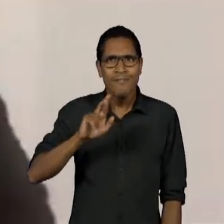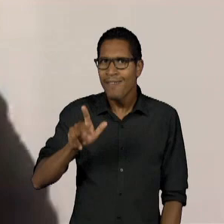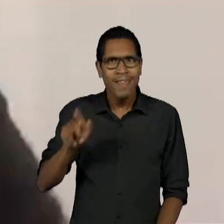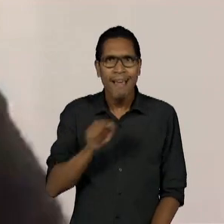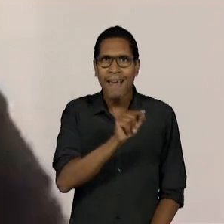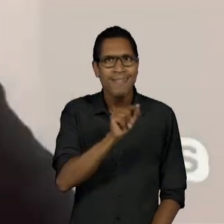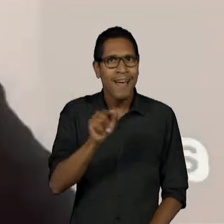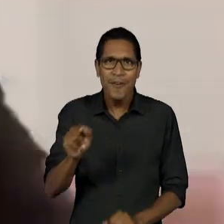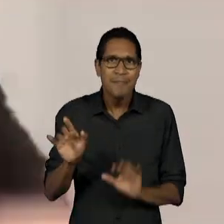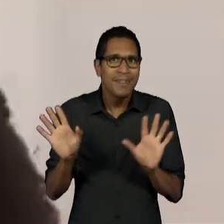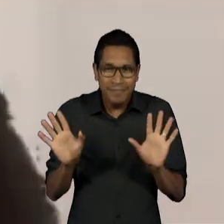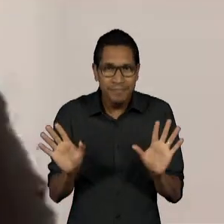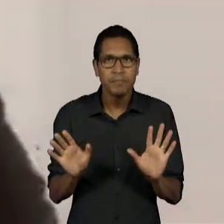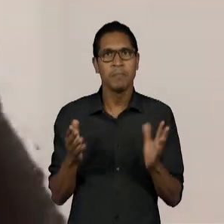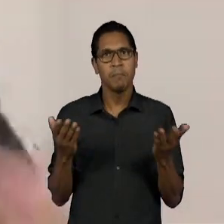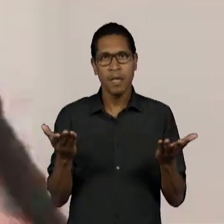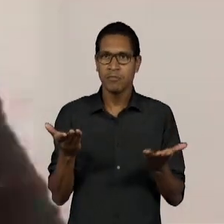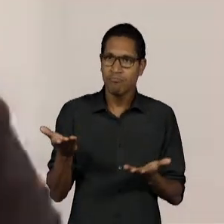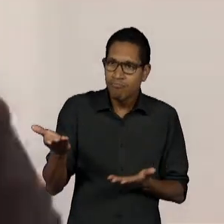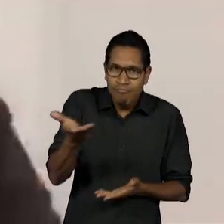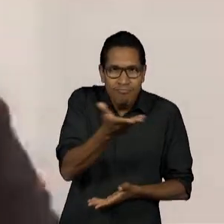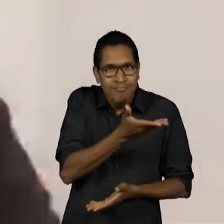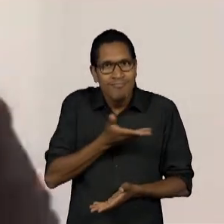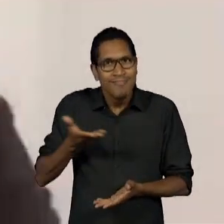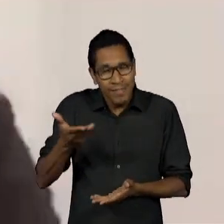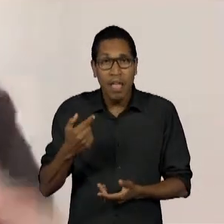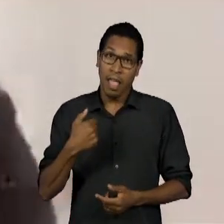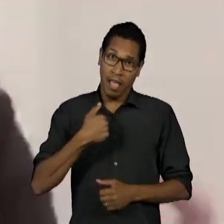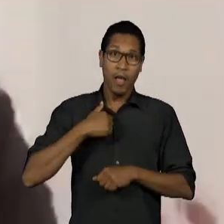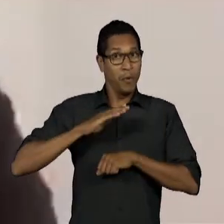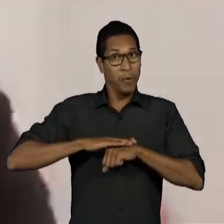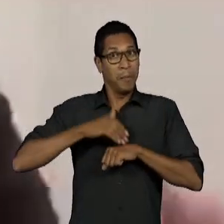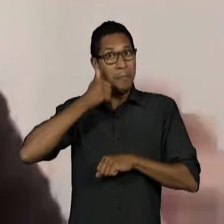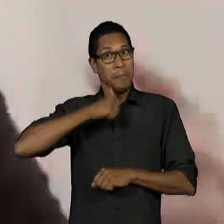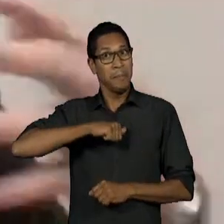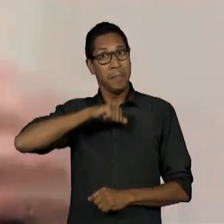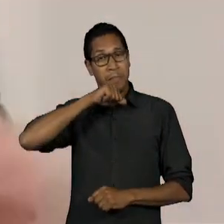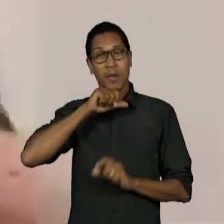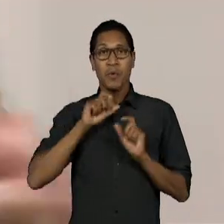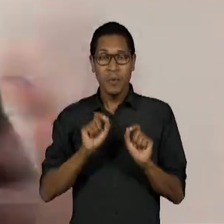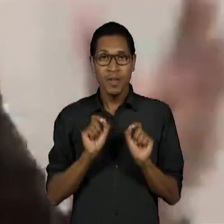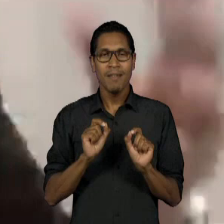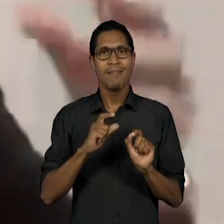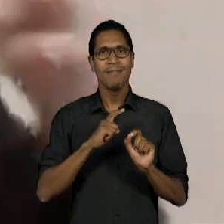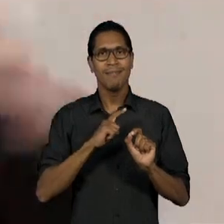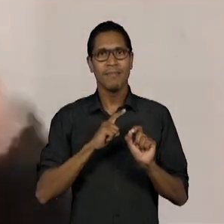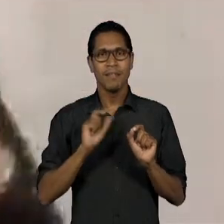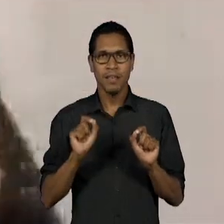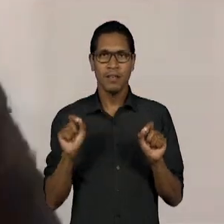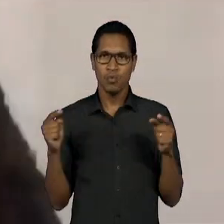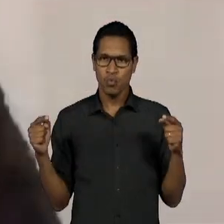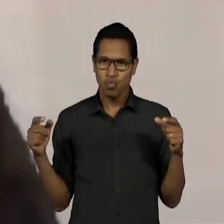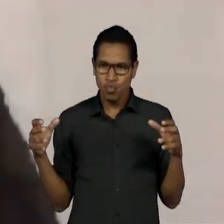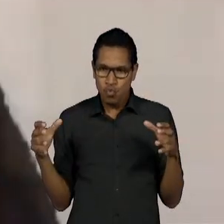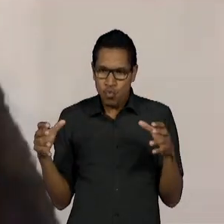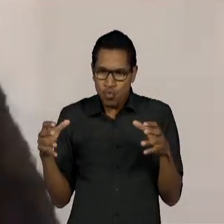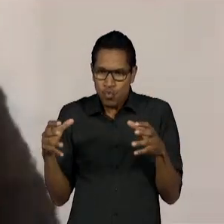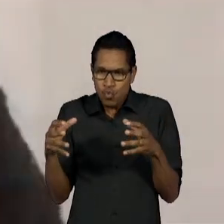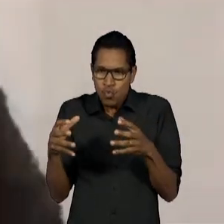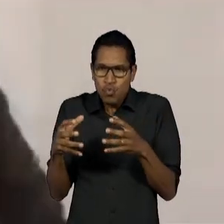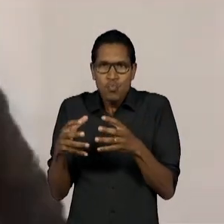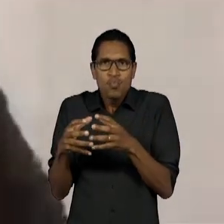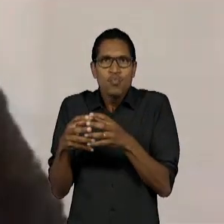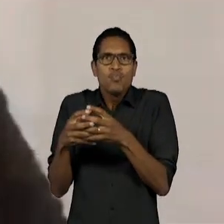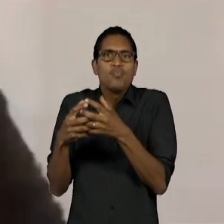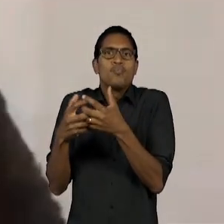diferentes. Mas todas nós, inclusive eu como mãe, todas nós temos uma certa simbiose, que